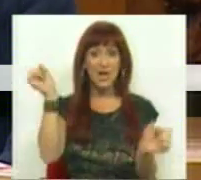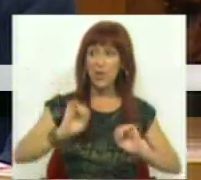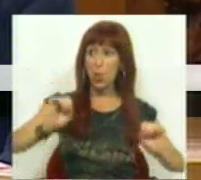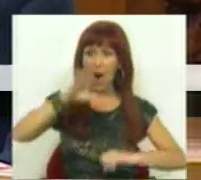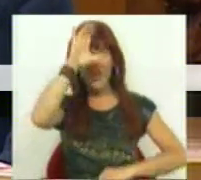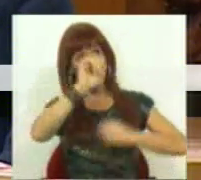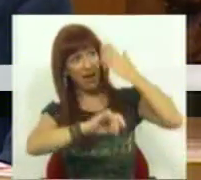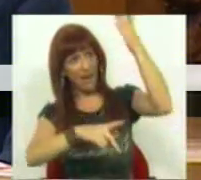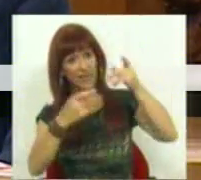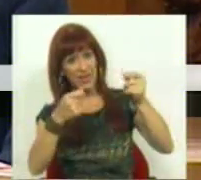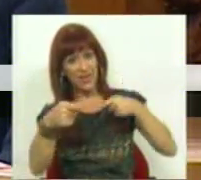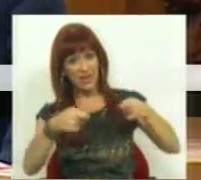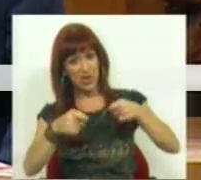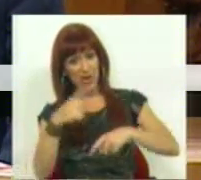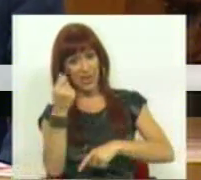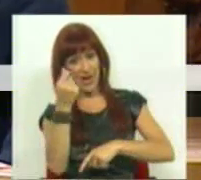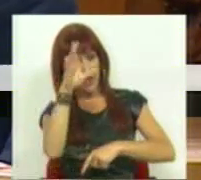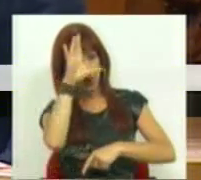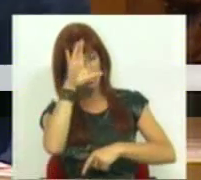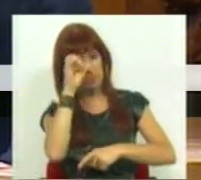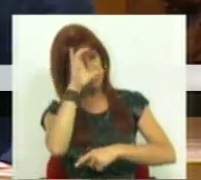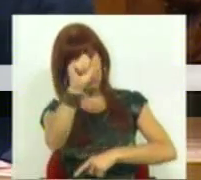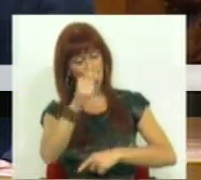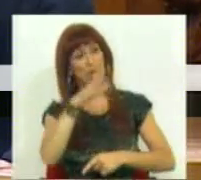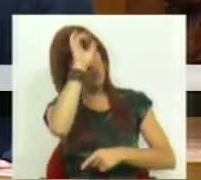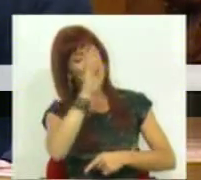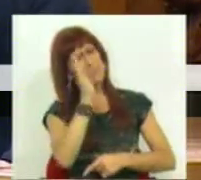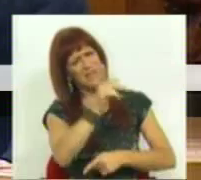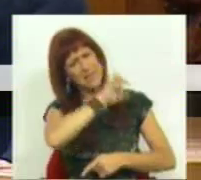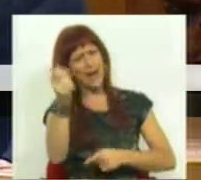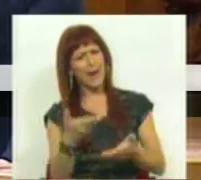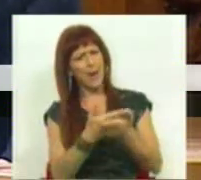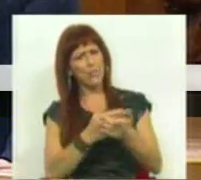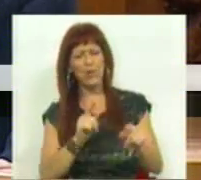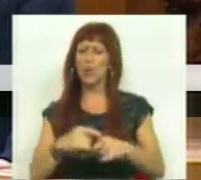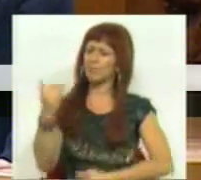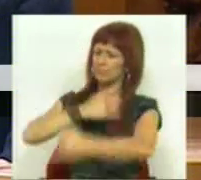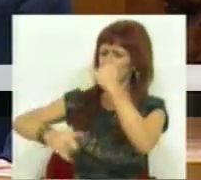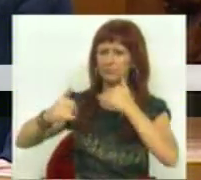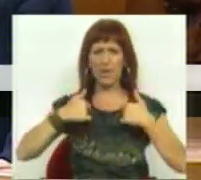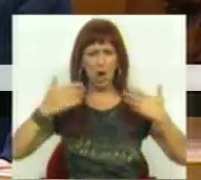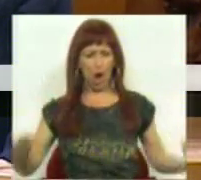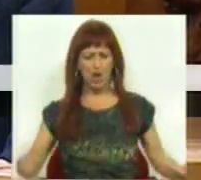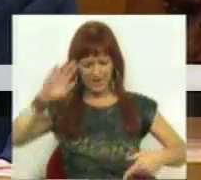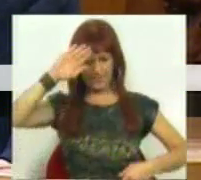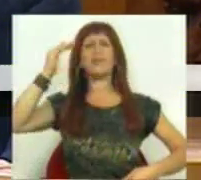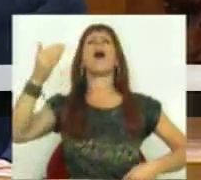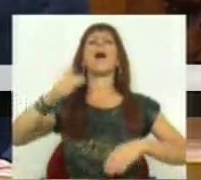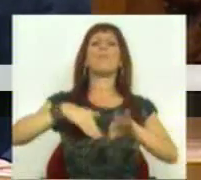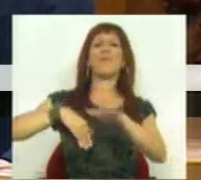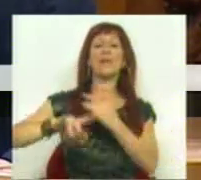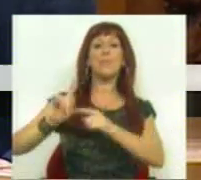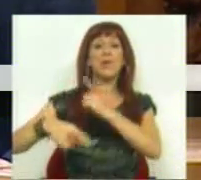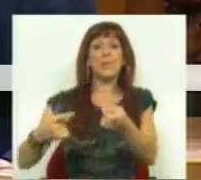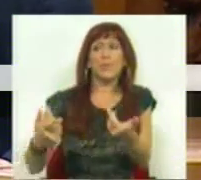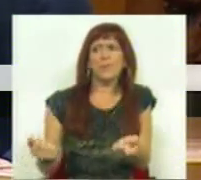do Estado gerir os dinheiros públicos e que este Estado deve sair da economia para dar lugar a quem sabe fazer, mas